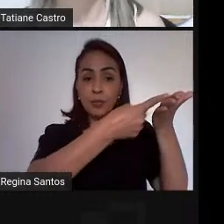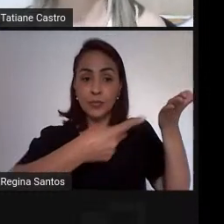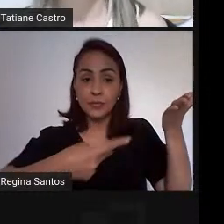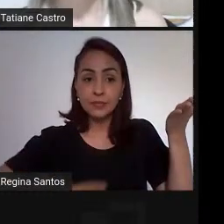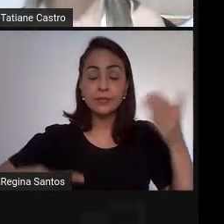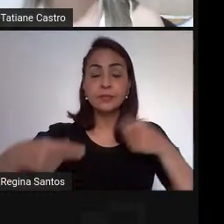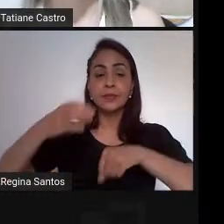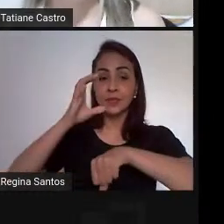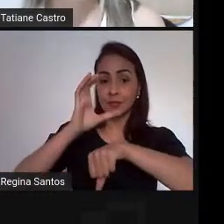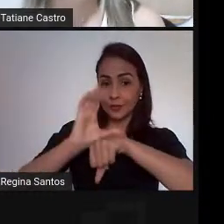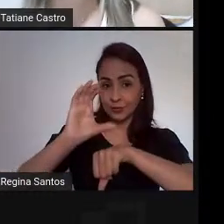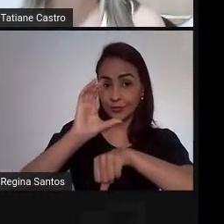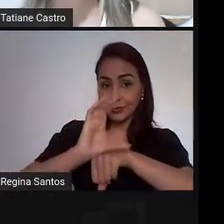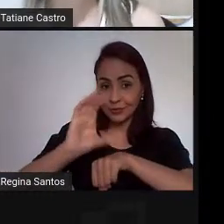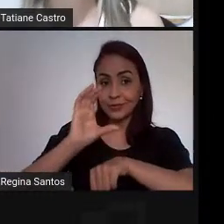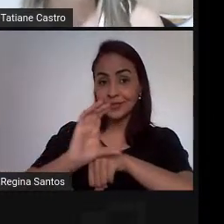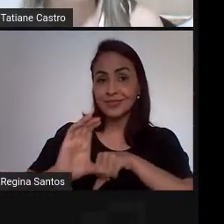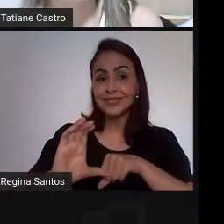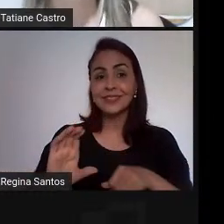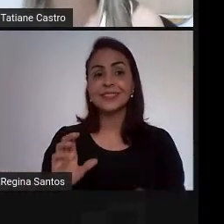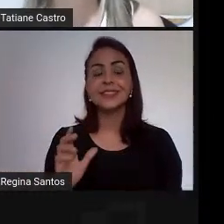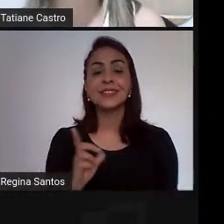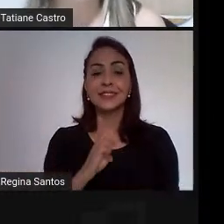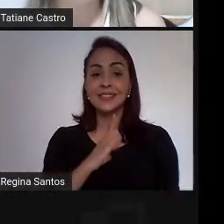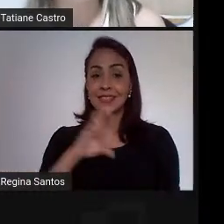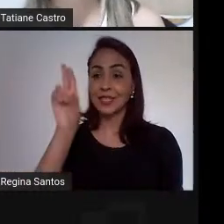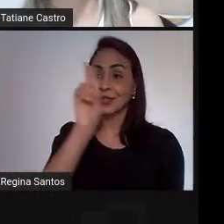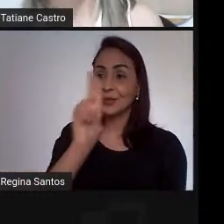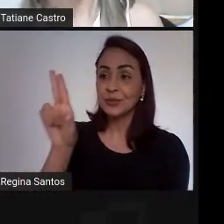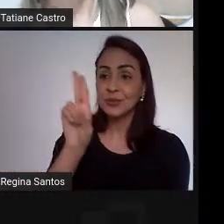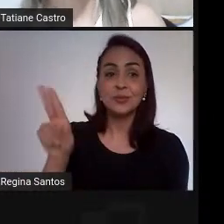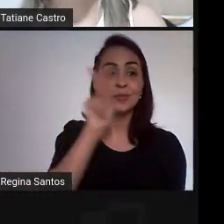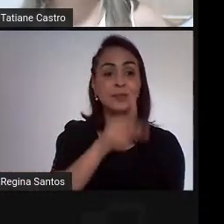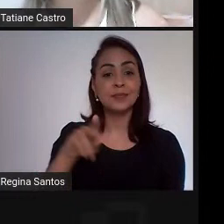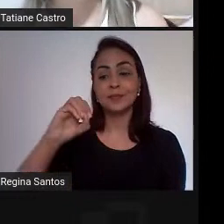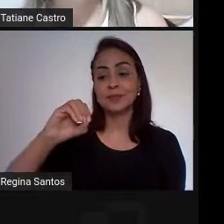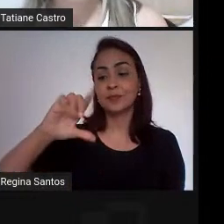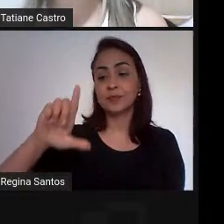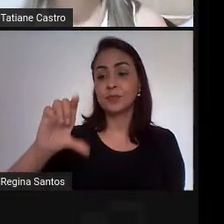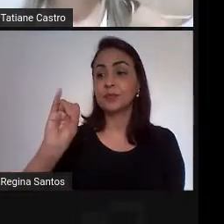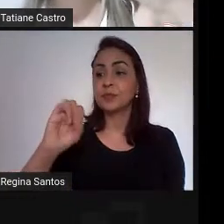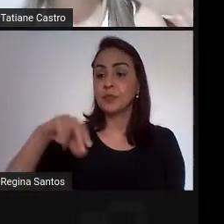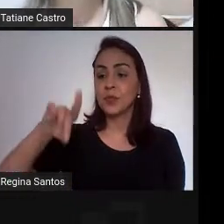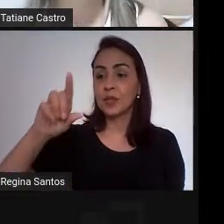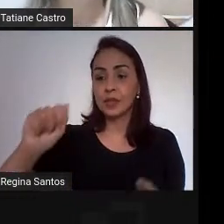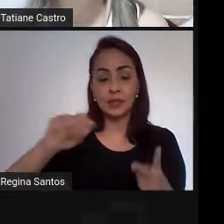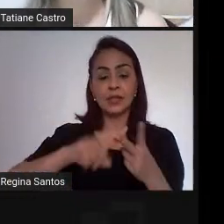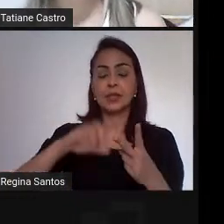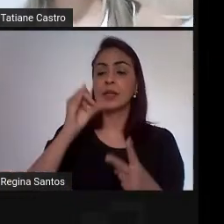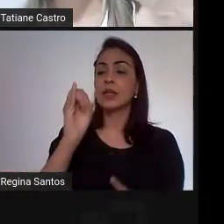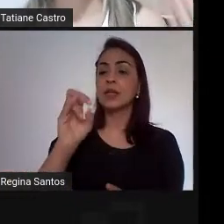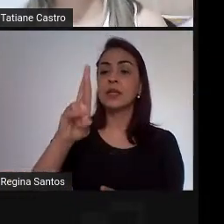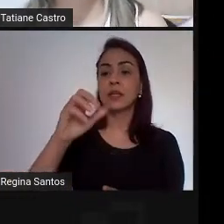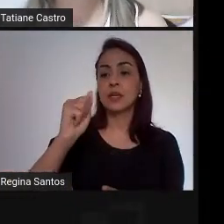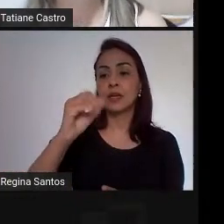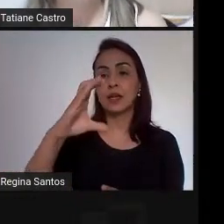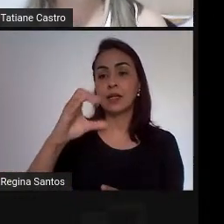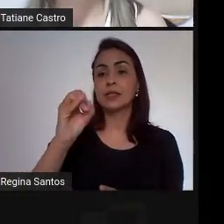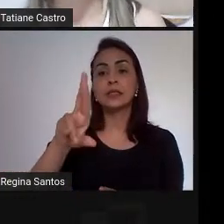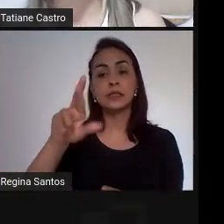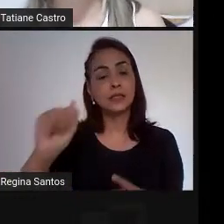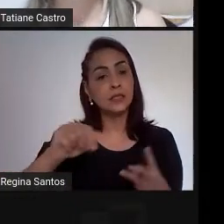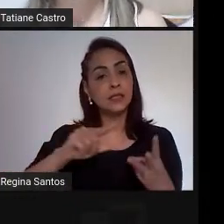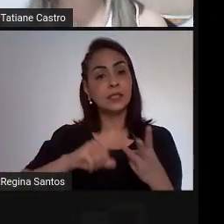do curso, né? Então, a gente tem, inclusive, aí o nome da professora Olinda, Iracira Pérez, Francisco Onofre, Giovanna